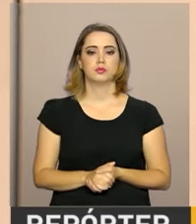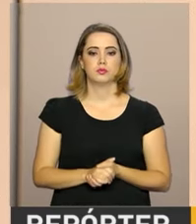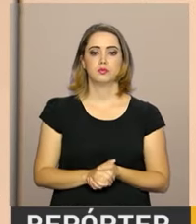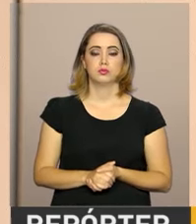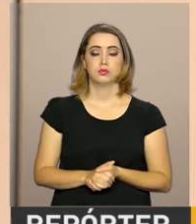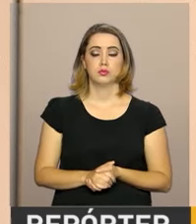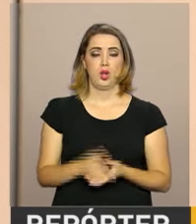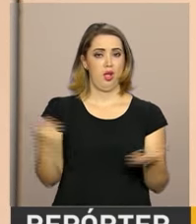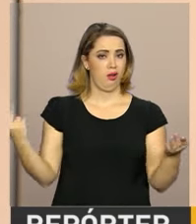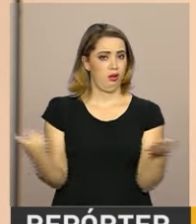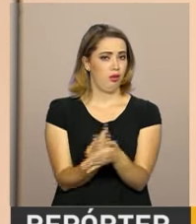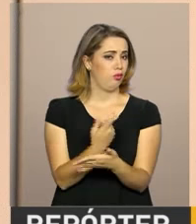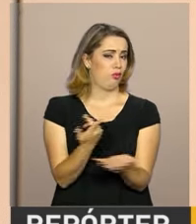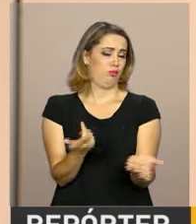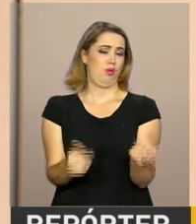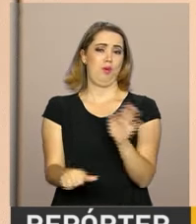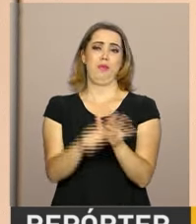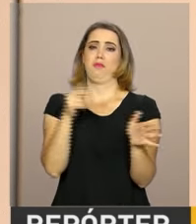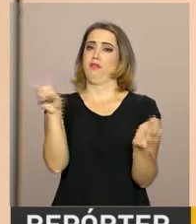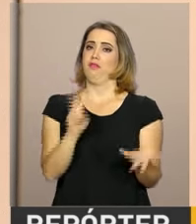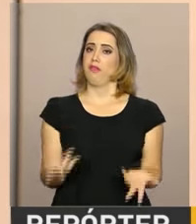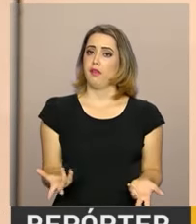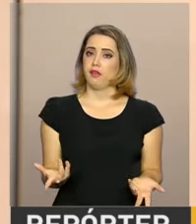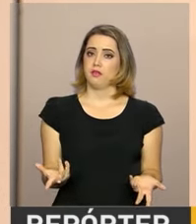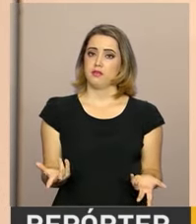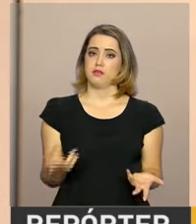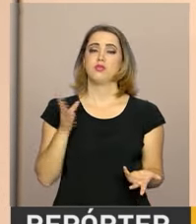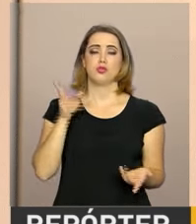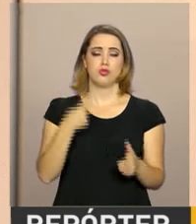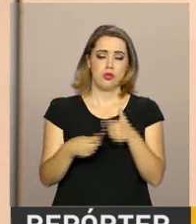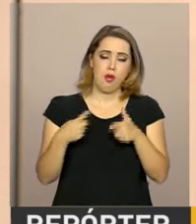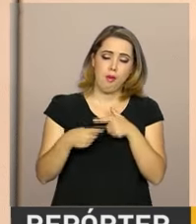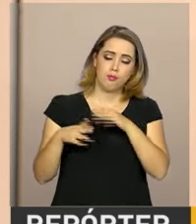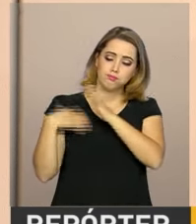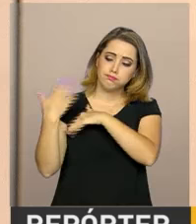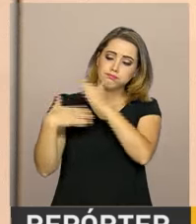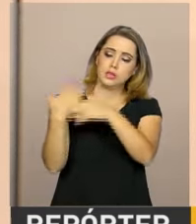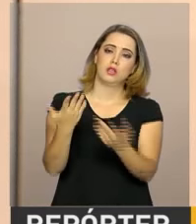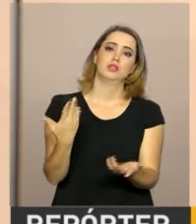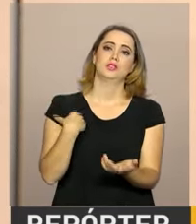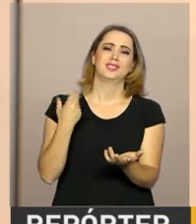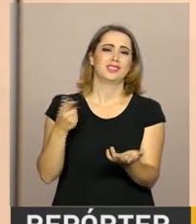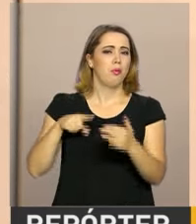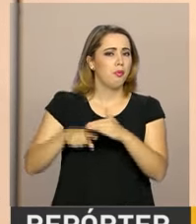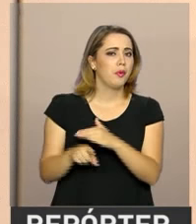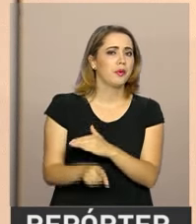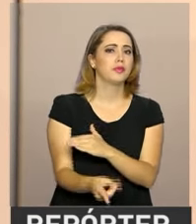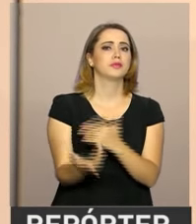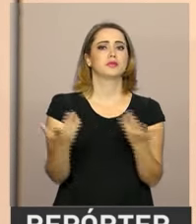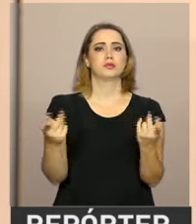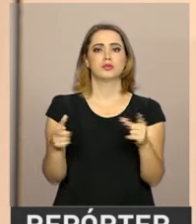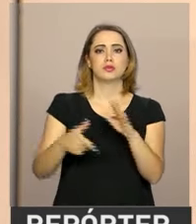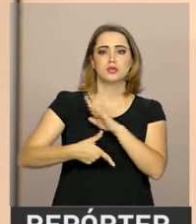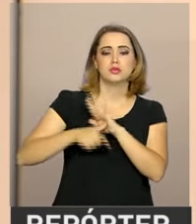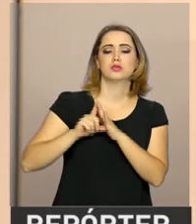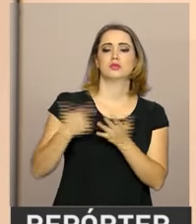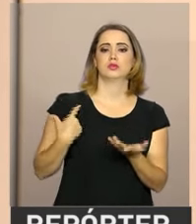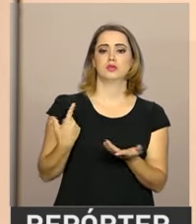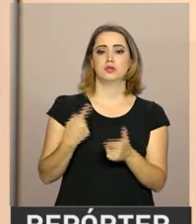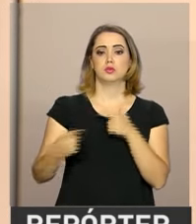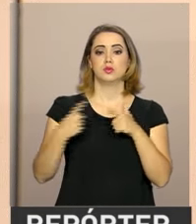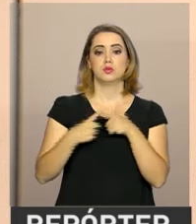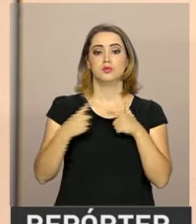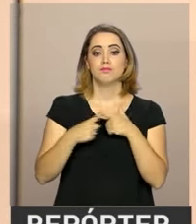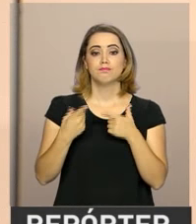vez que ocorre um grande problema no sistema penitenciário. Há uma crise crônica no sistema penitenciário, é uma